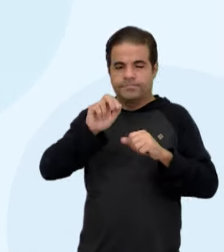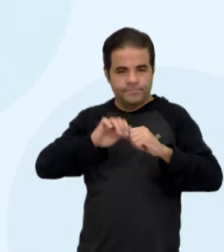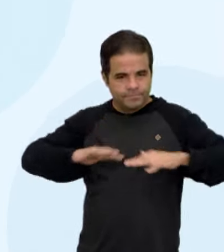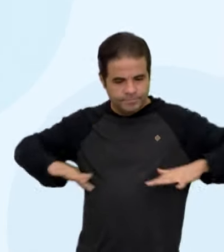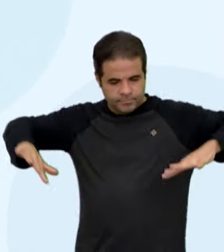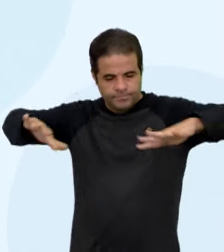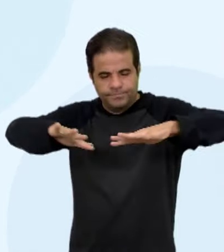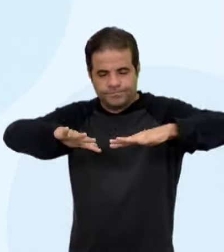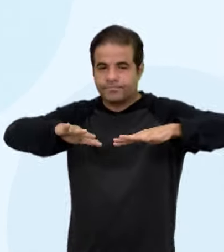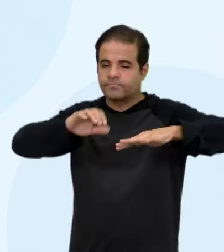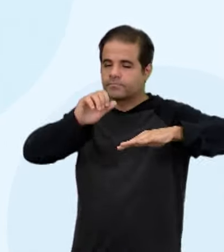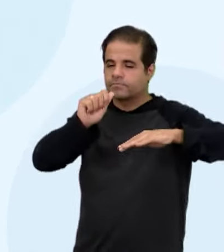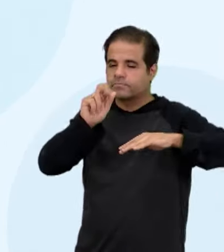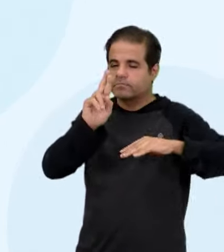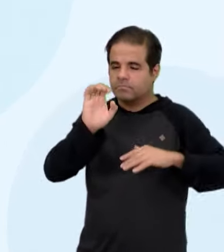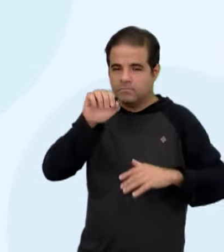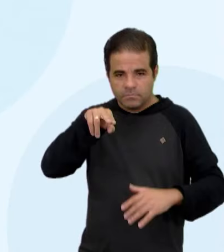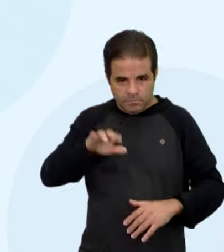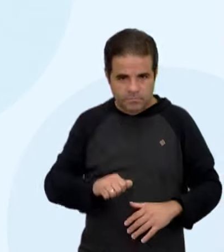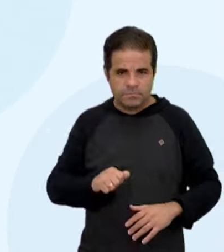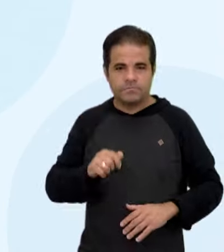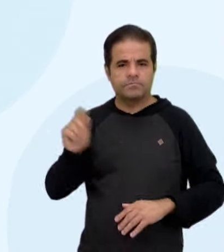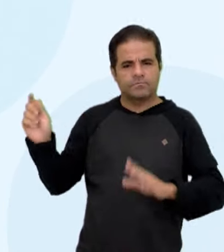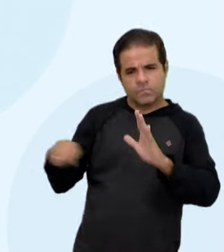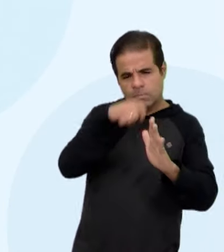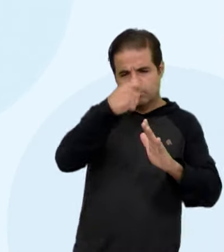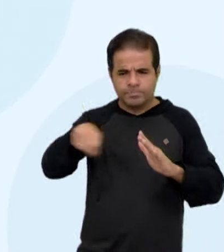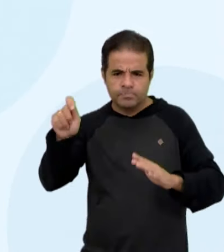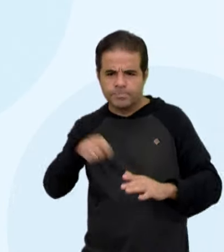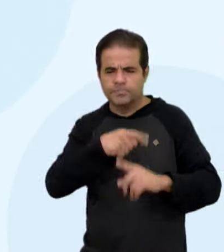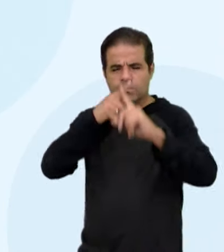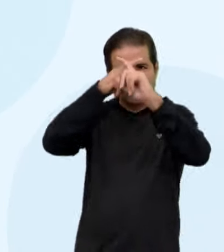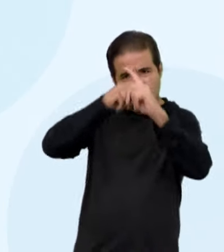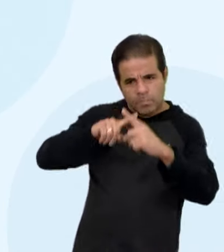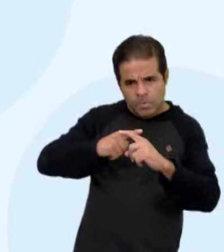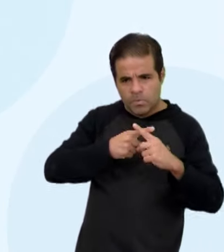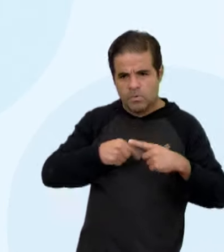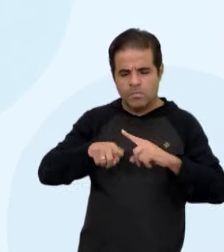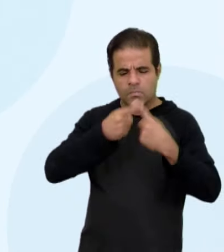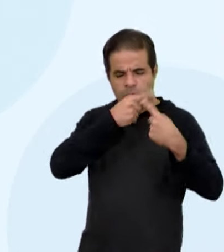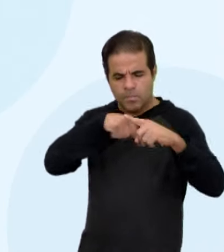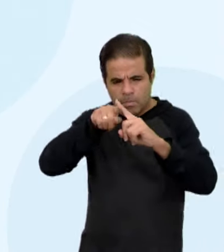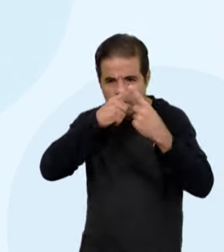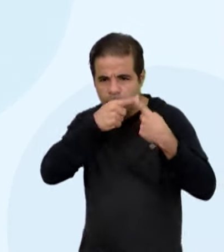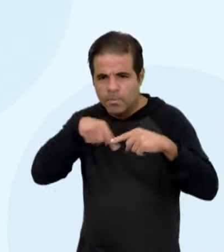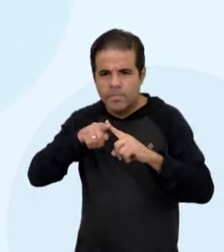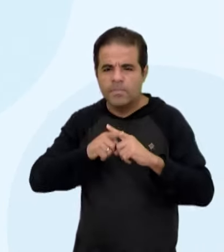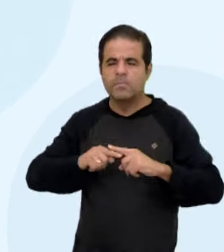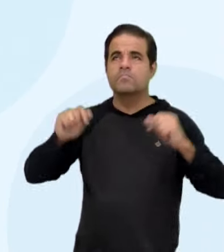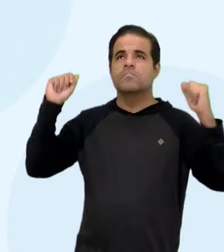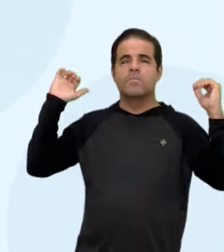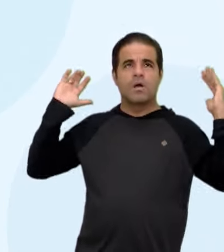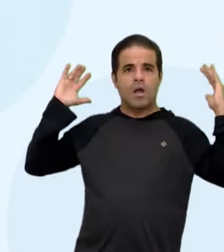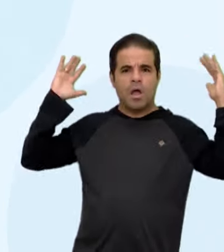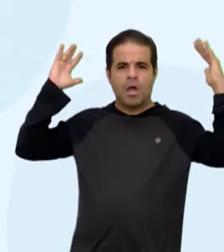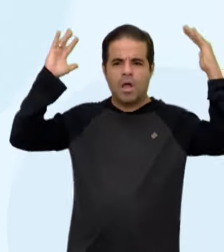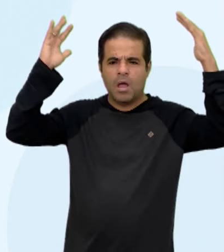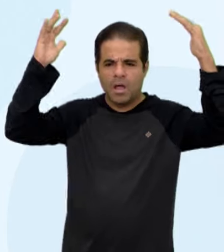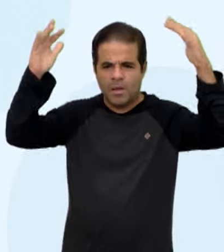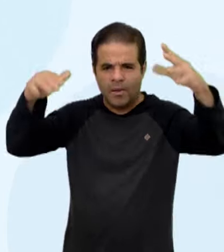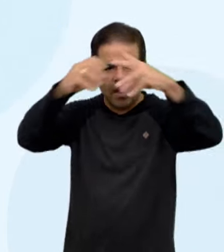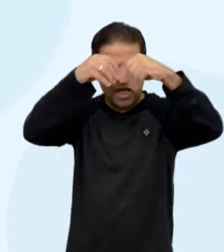o centro da arena, né, onde eles lutavam, era de madeira coberta com areia. E na parte de baixo ficavam